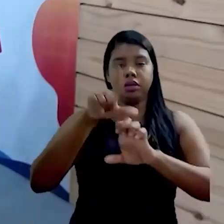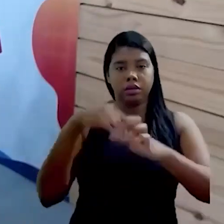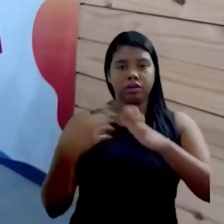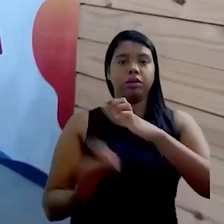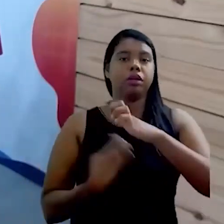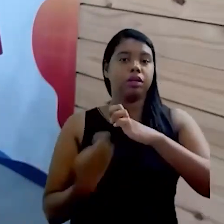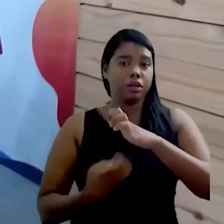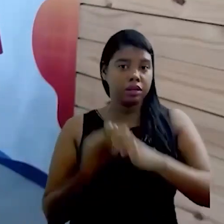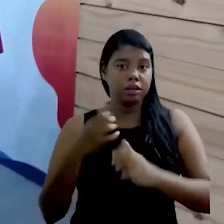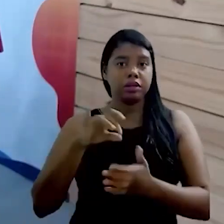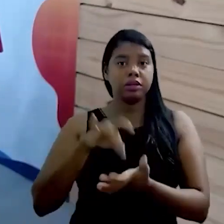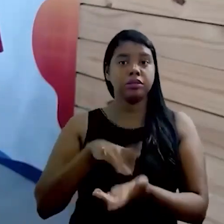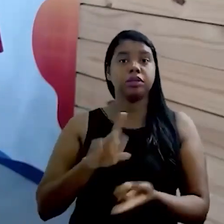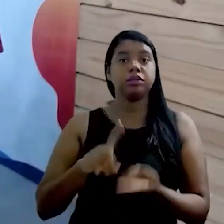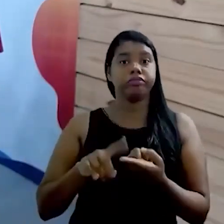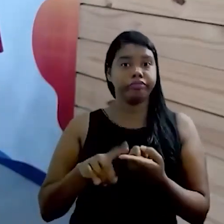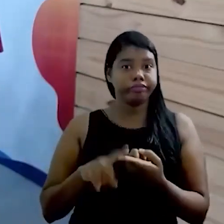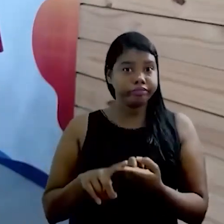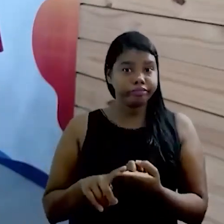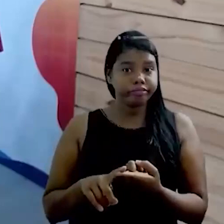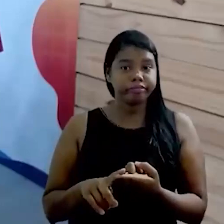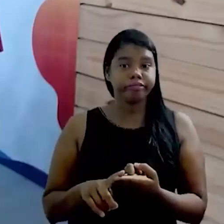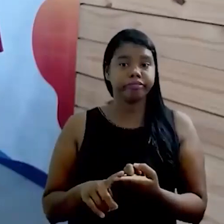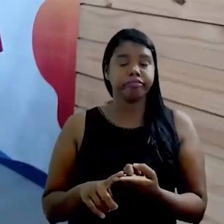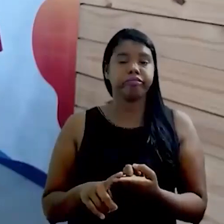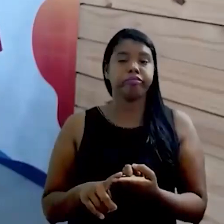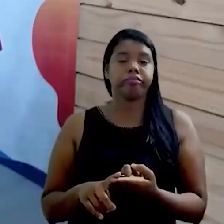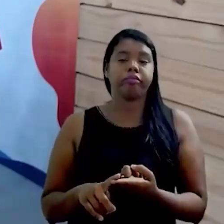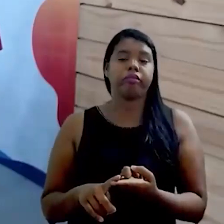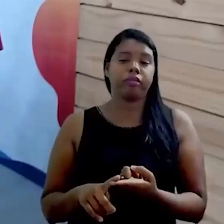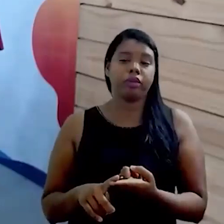espaços laborais, de a gente ter